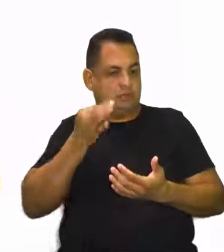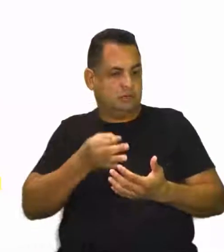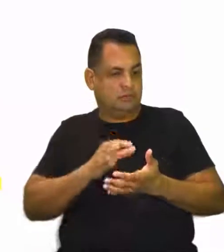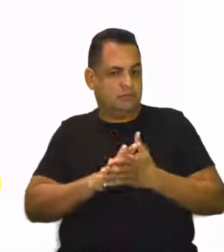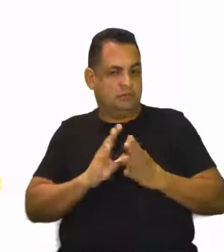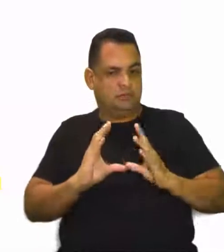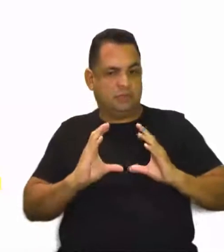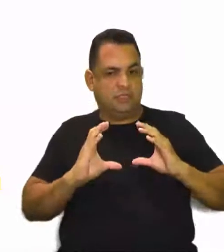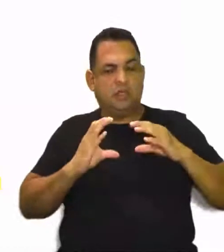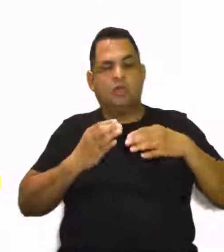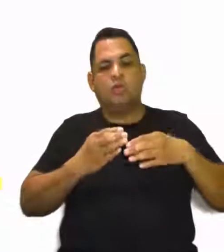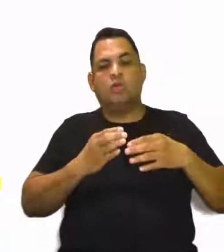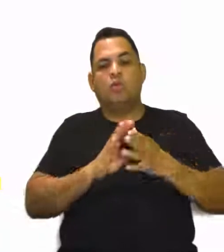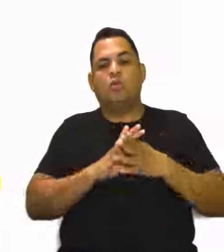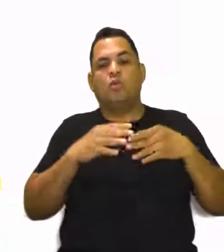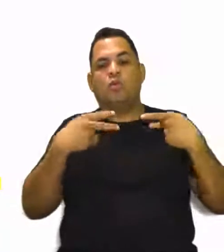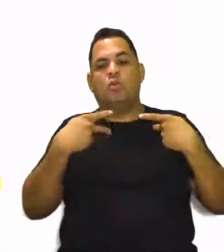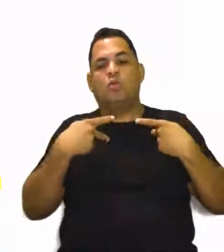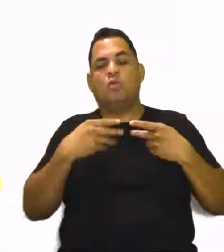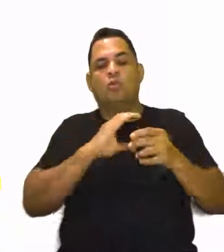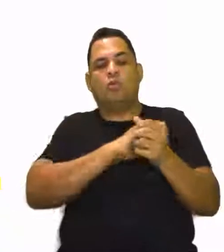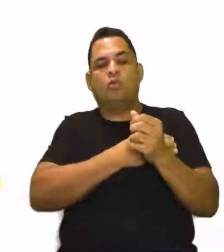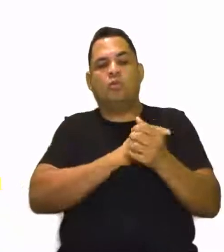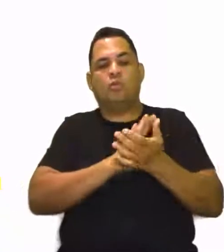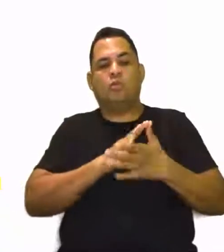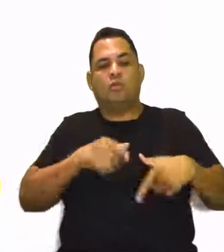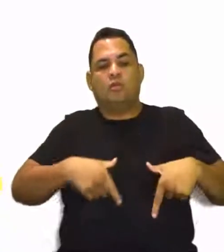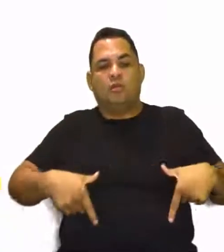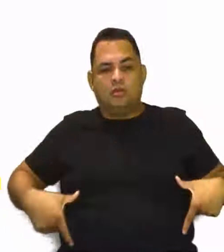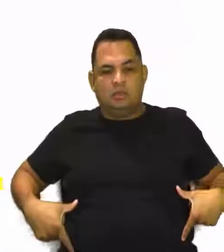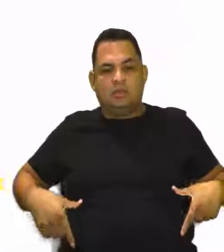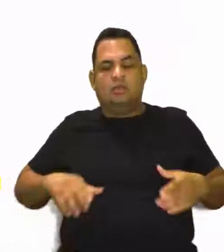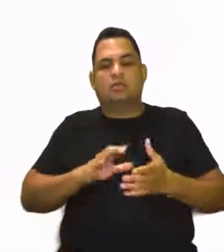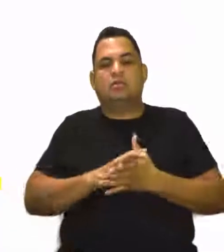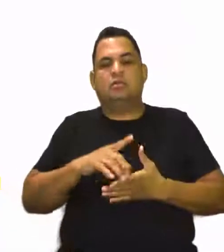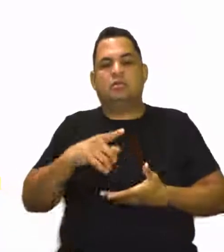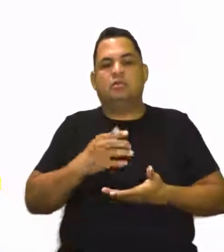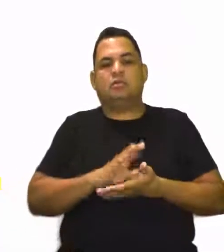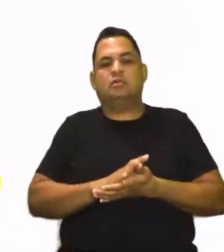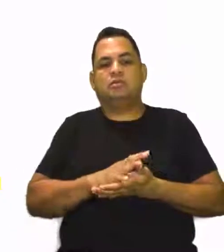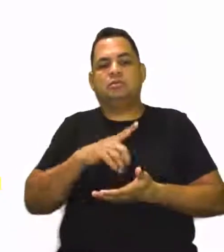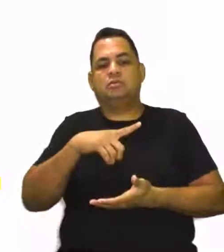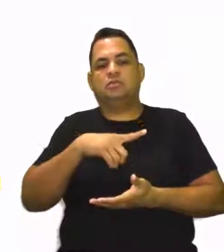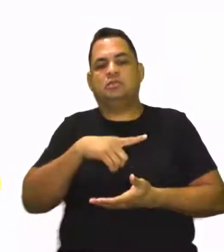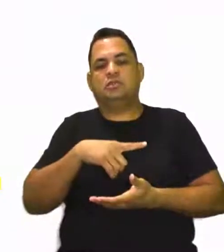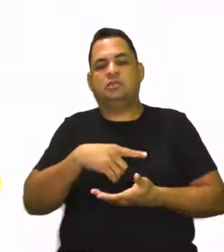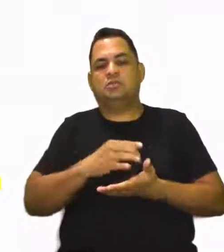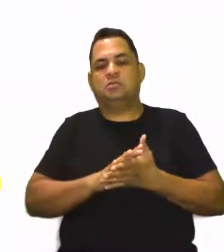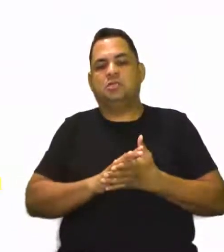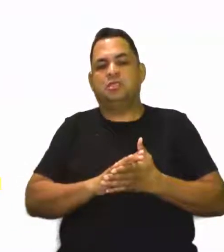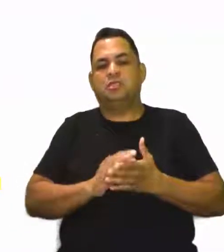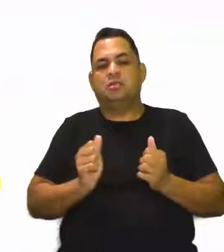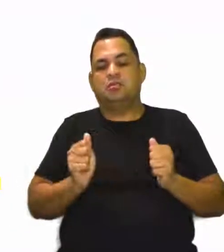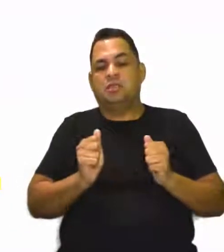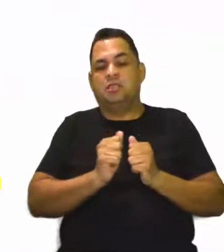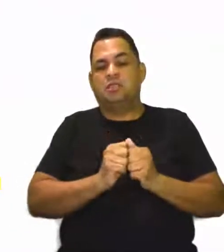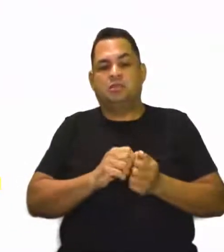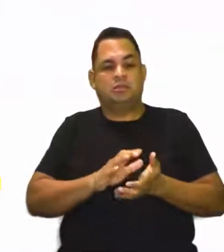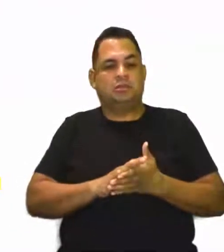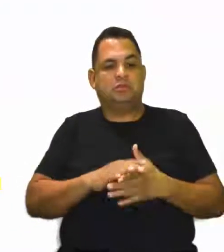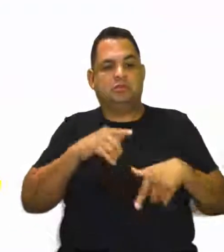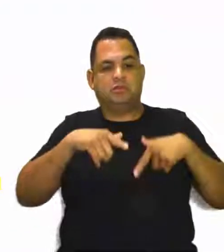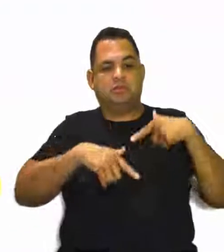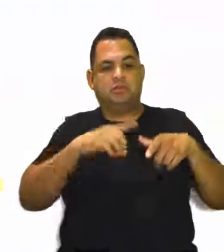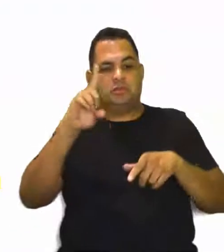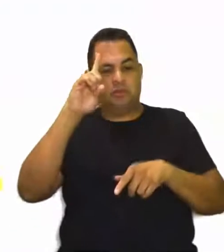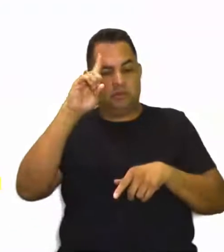grandes grupos musculares, a região do core, e se aproxima das atividades diárias, está correto, e o que eu estou